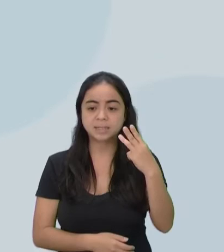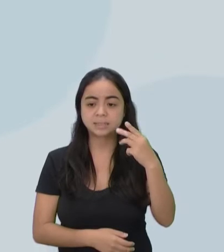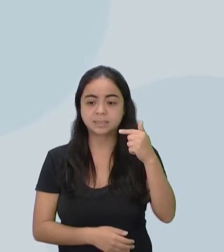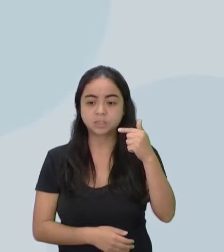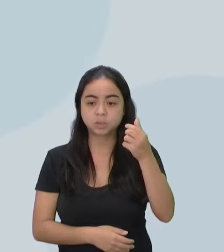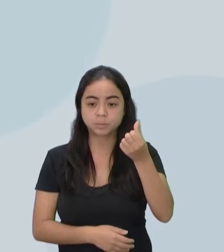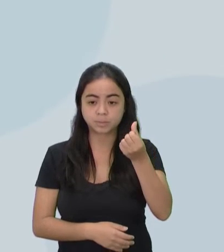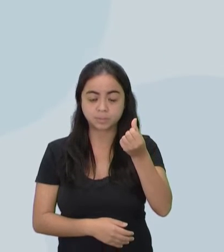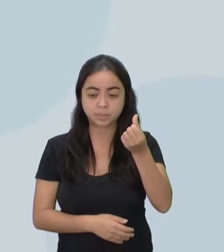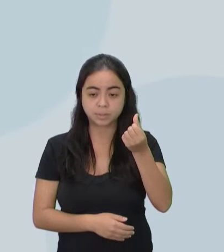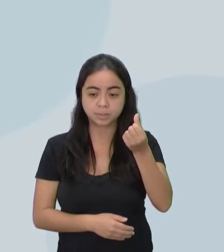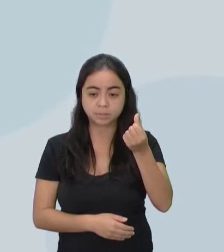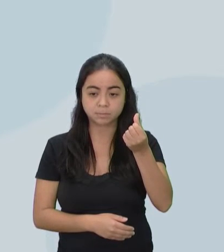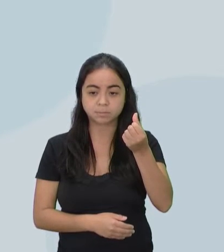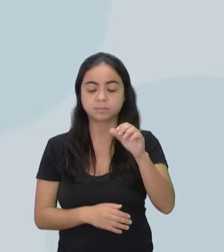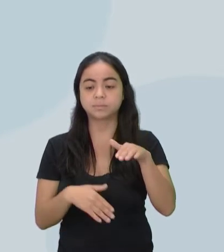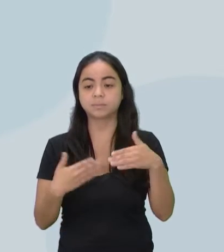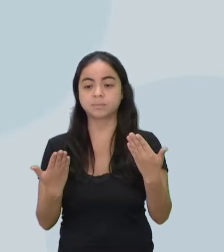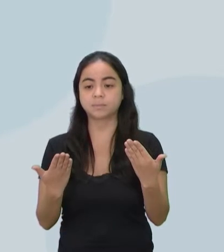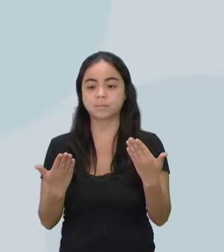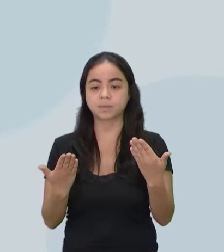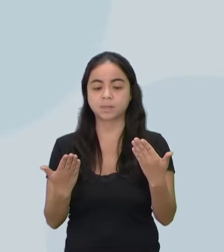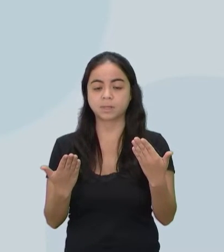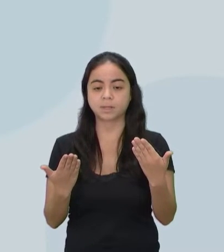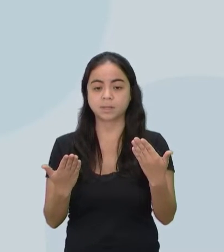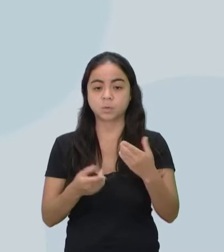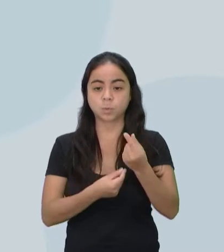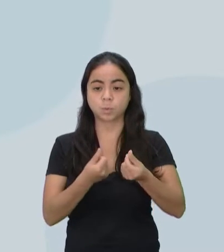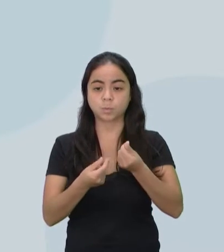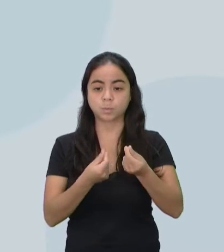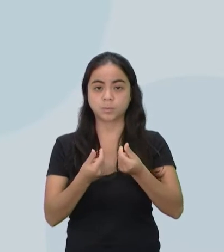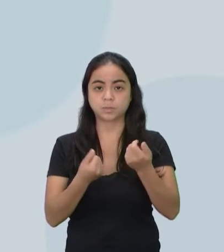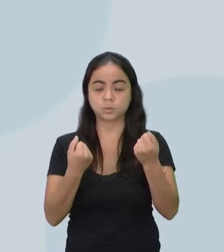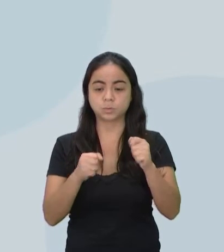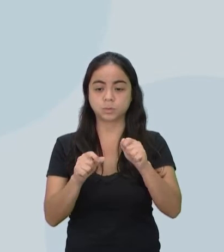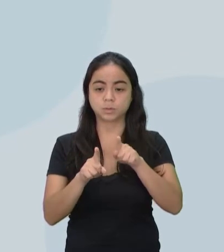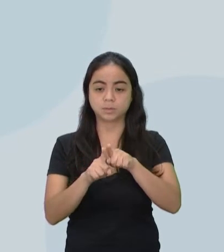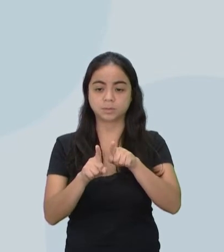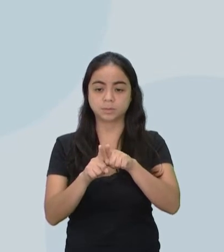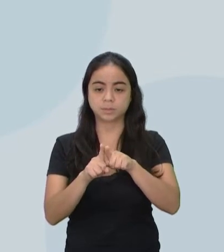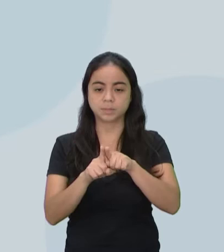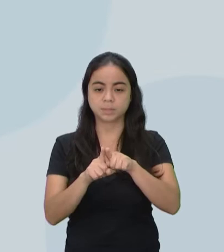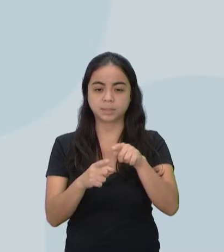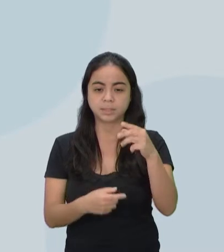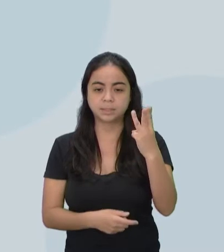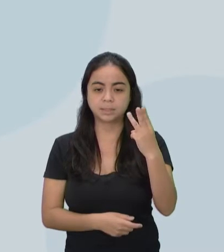376 aí a diferença. Em relação a esse preço, nós vamos pegar o